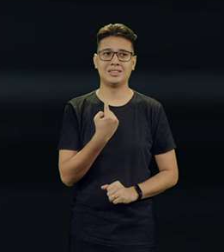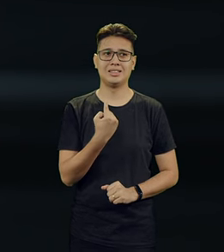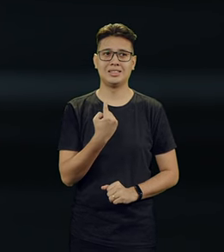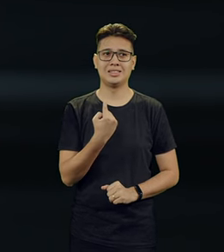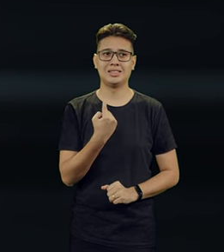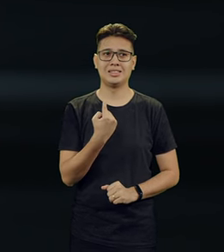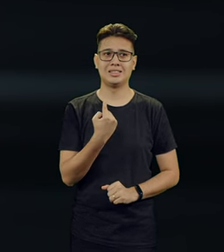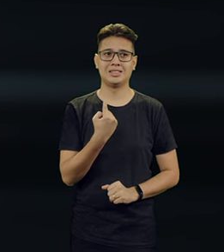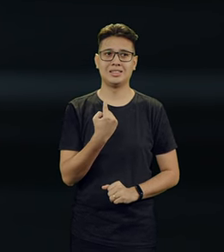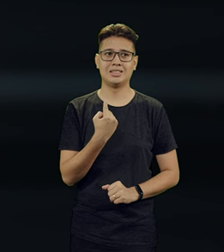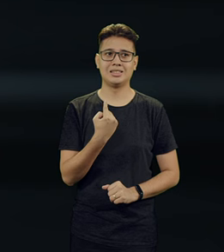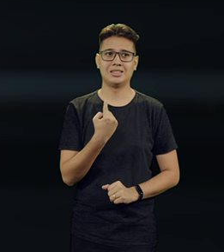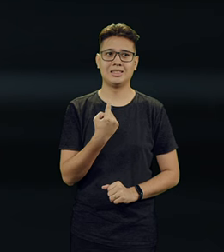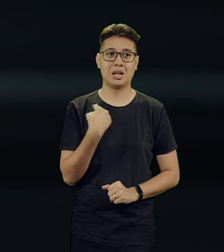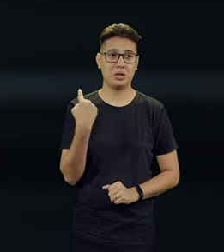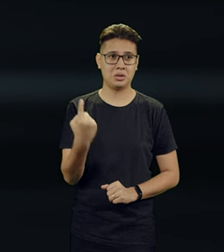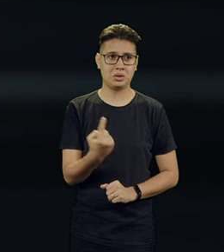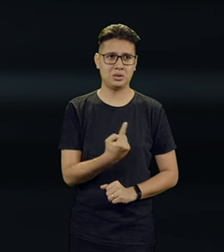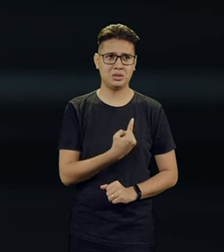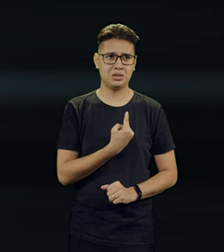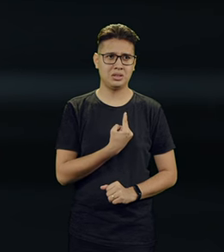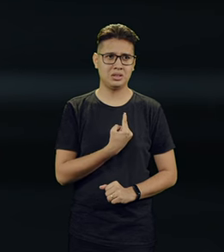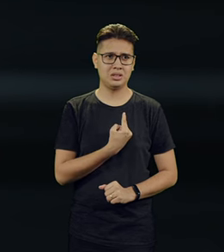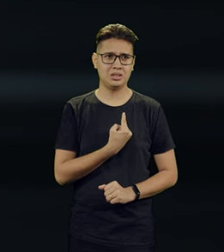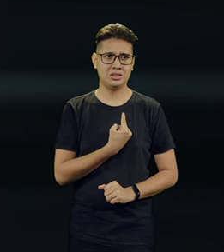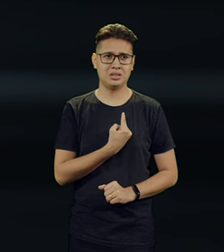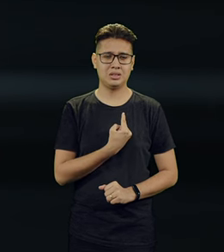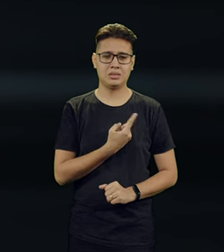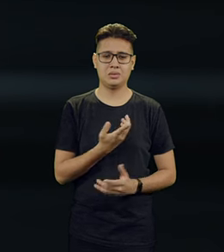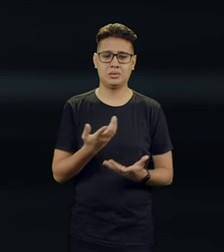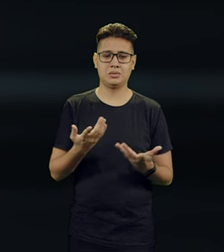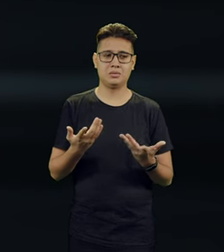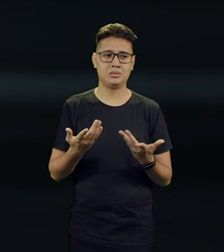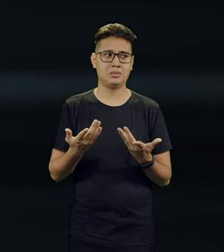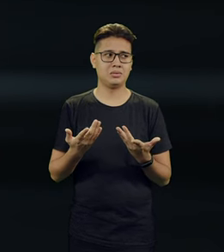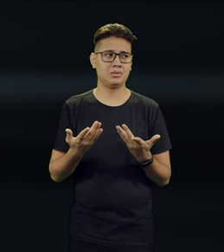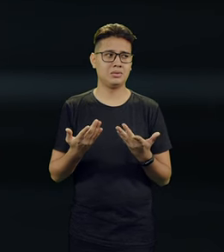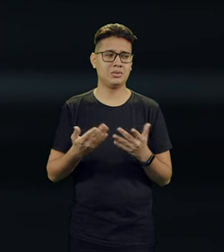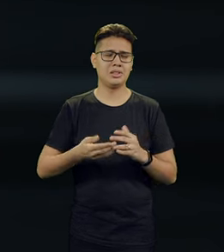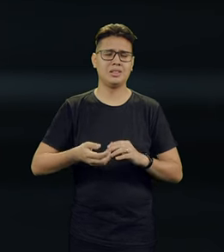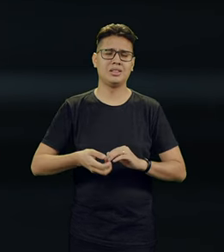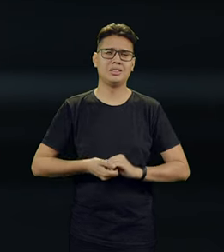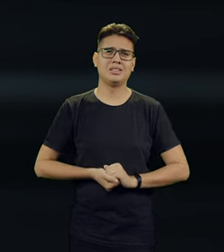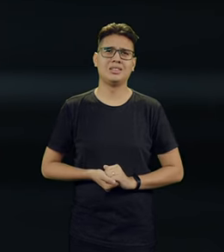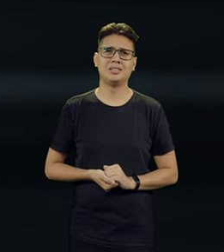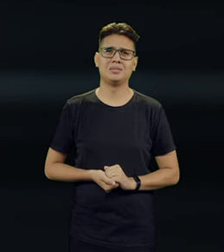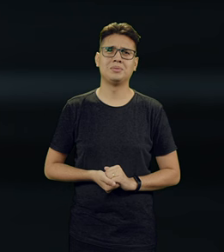não nos importamos em ser igreja.